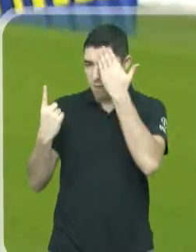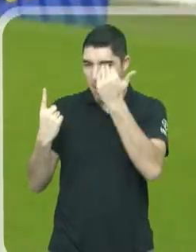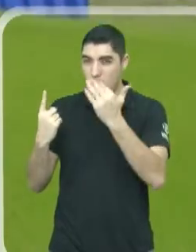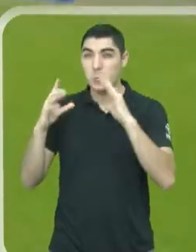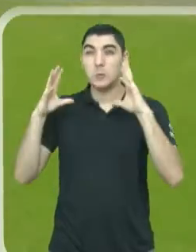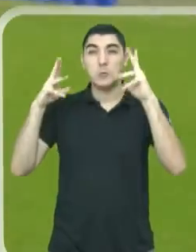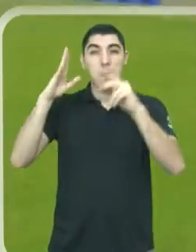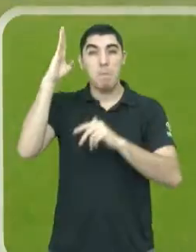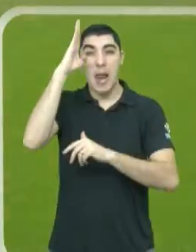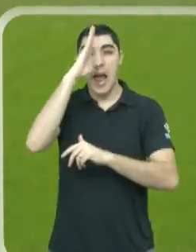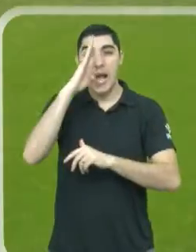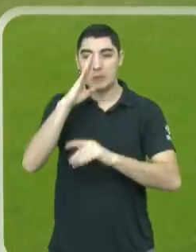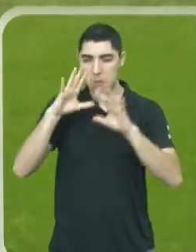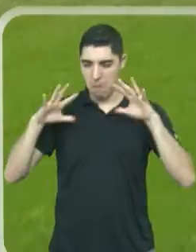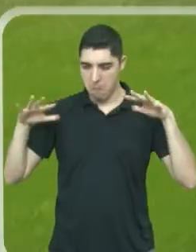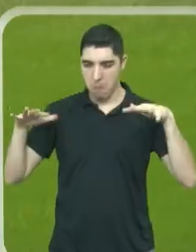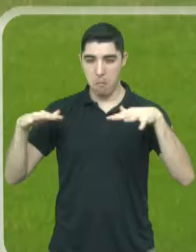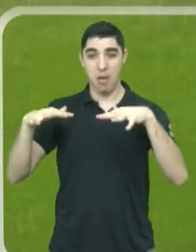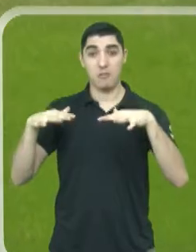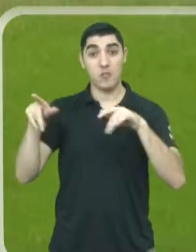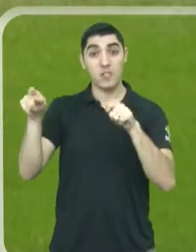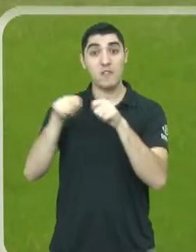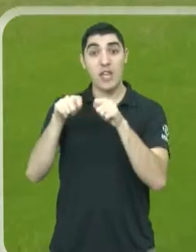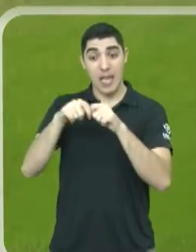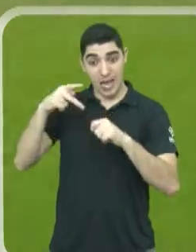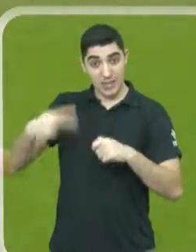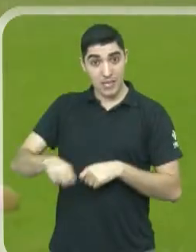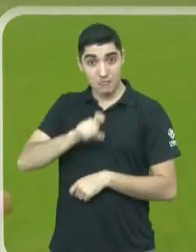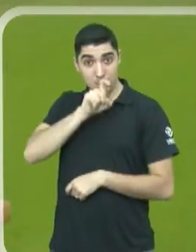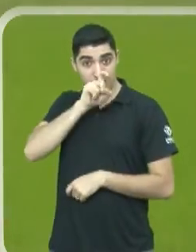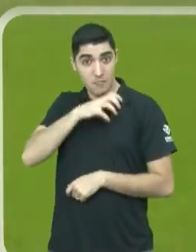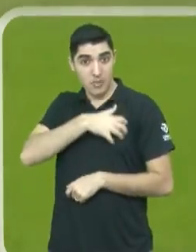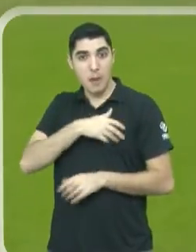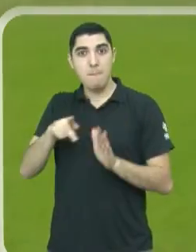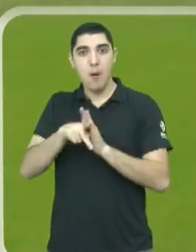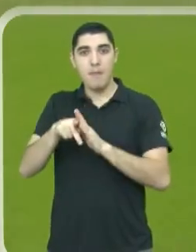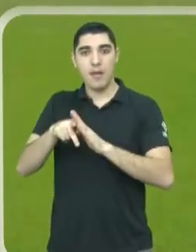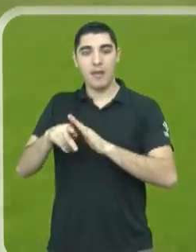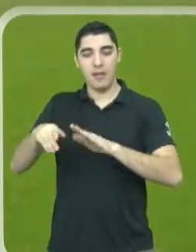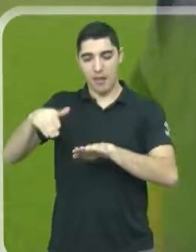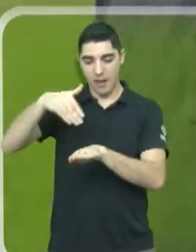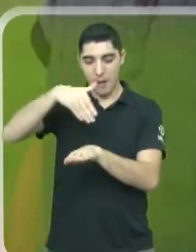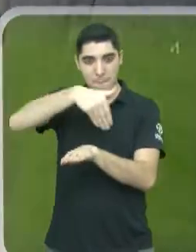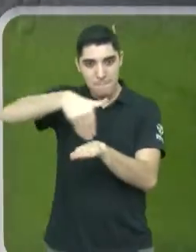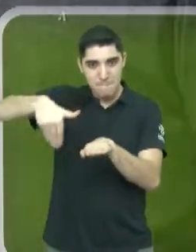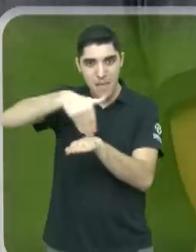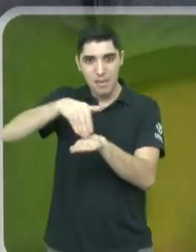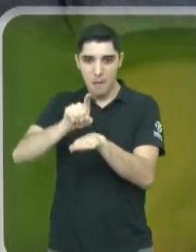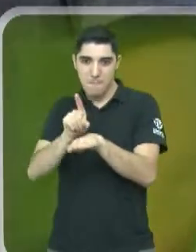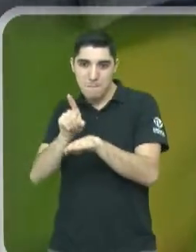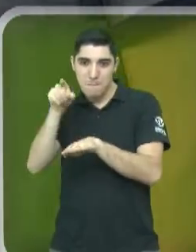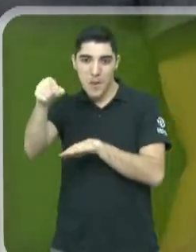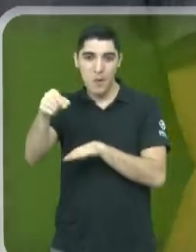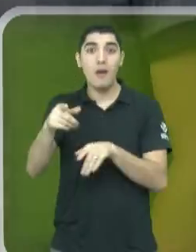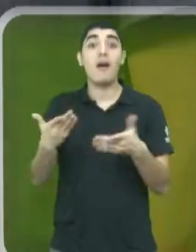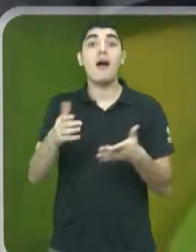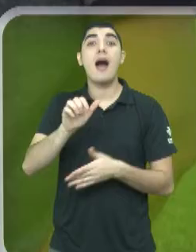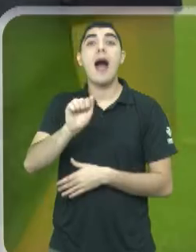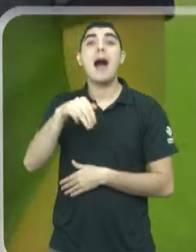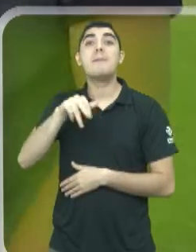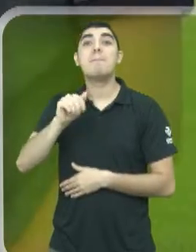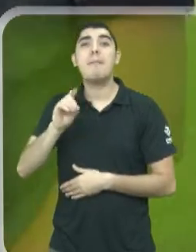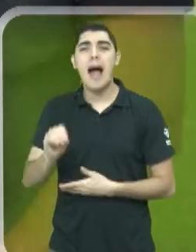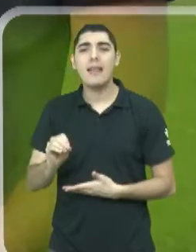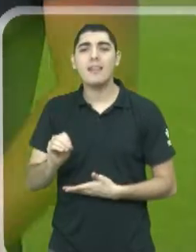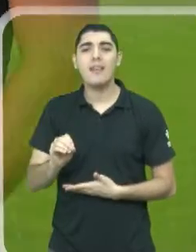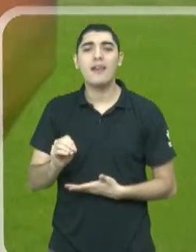Brasil, que você acabou fazendo um gol pelo São José do meio de campo, né? Aliás, ô Yamada, que